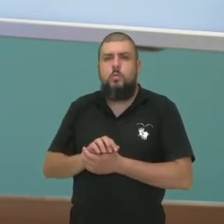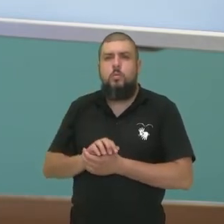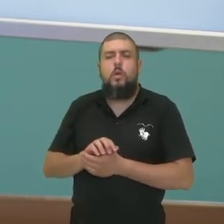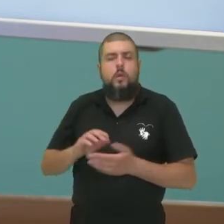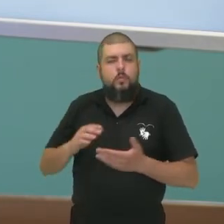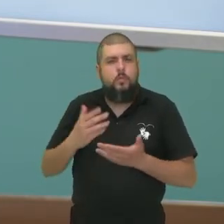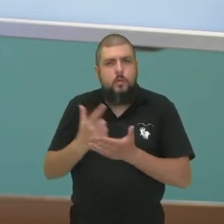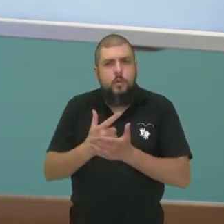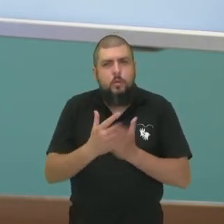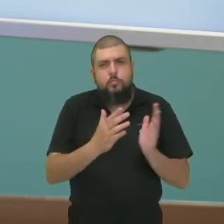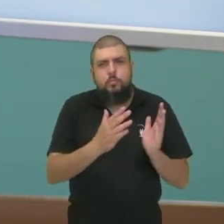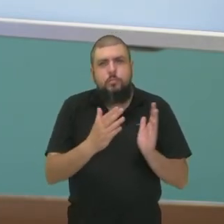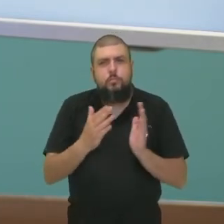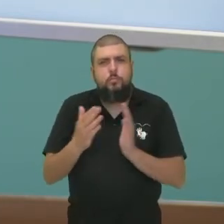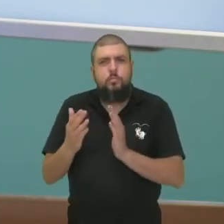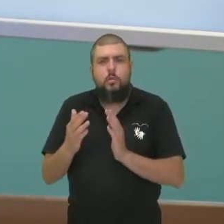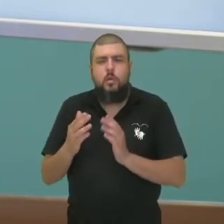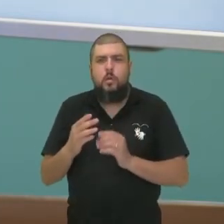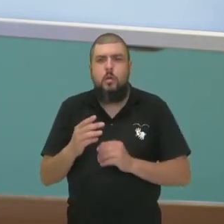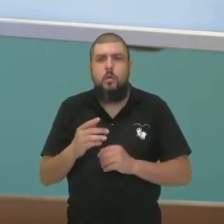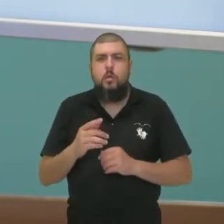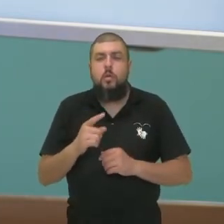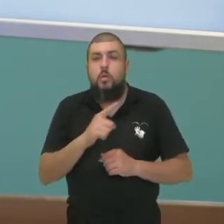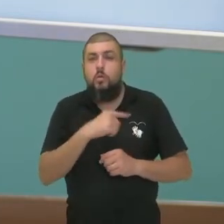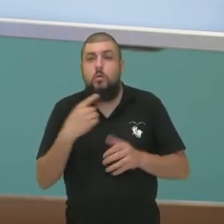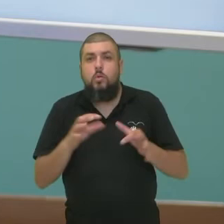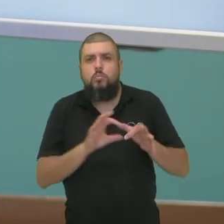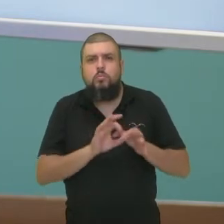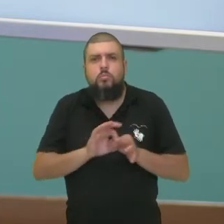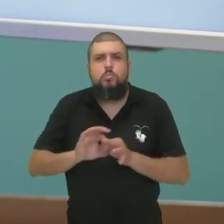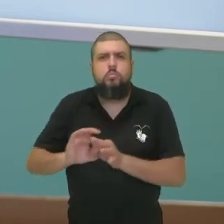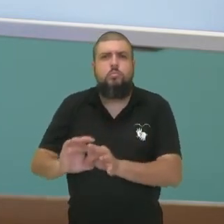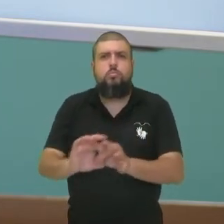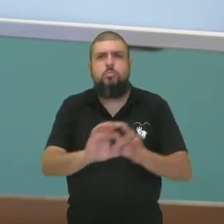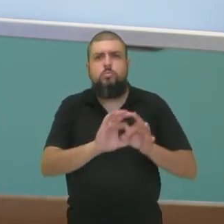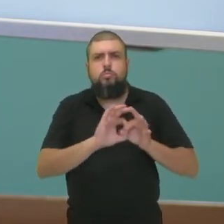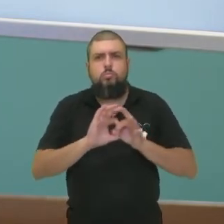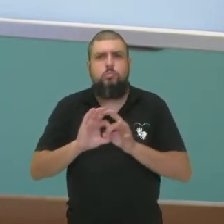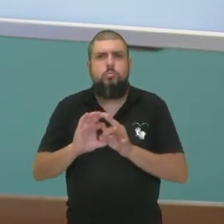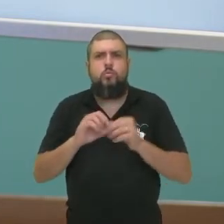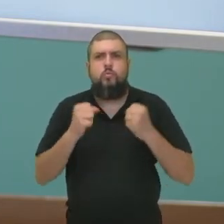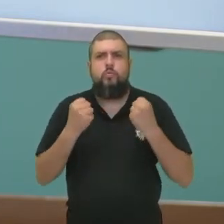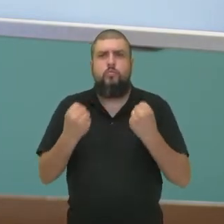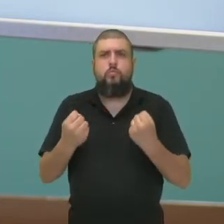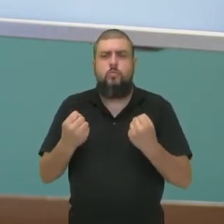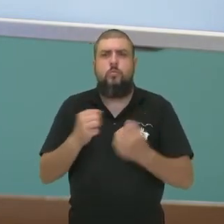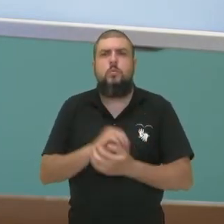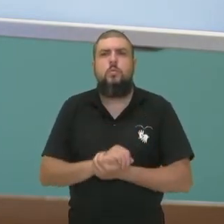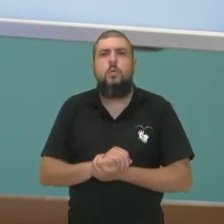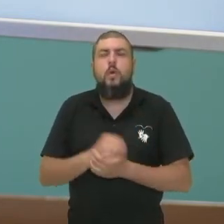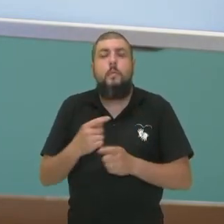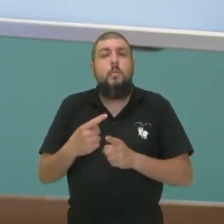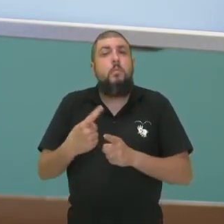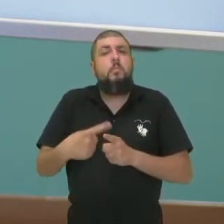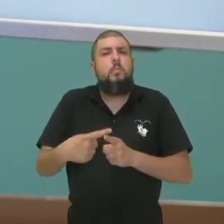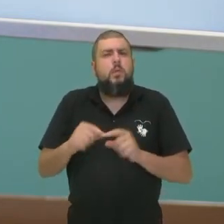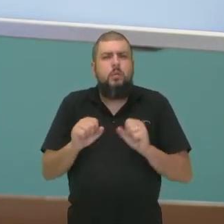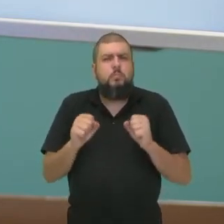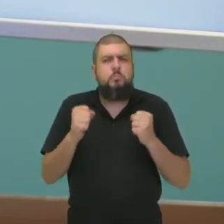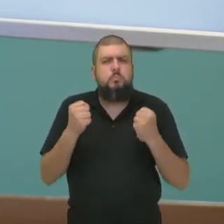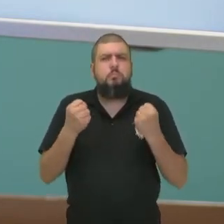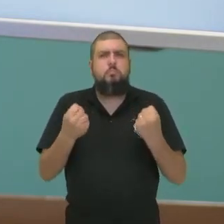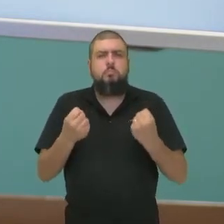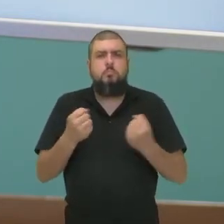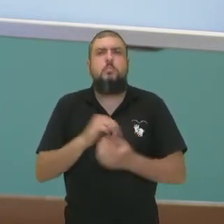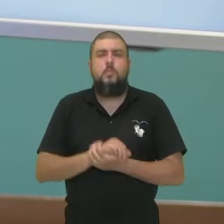isso e fala, então somos nós por nós. Por que o Pequeno Príncipe faz isso? Porque lá na resenha,